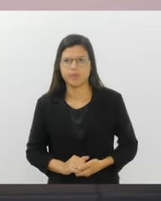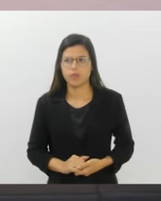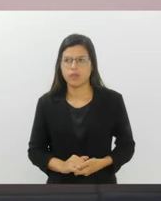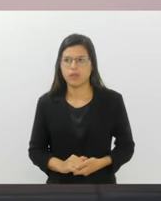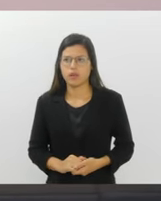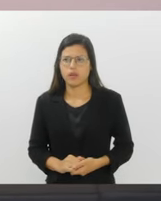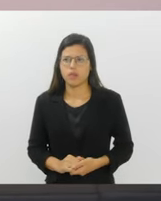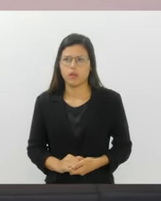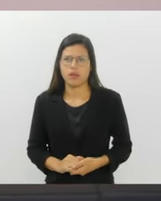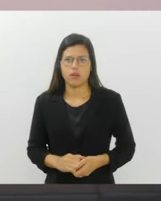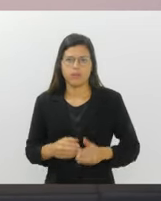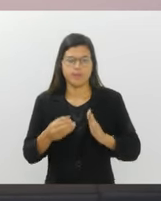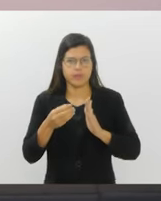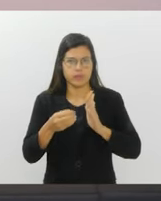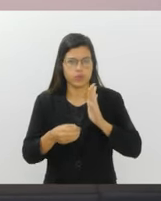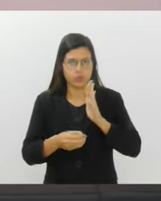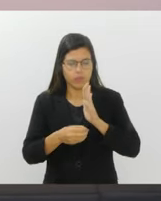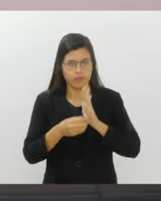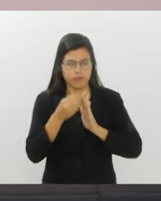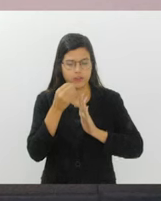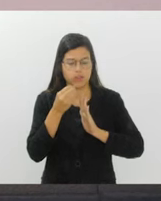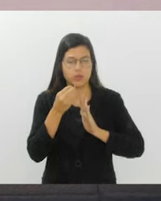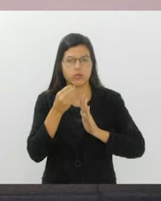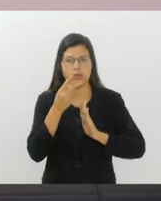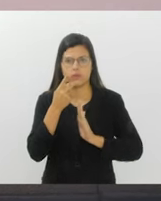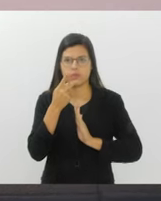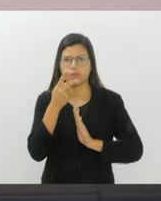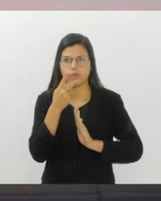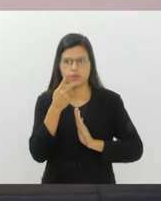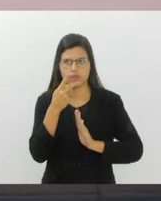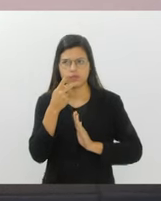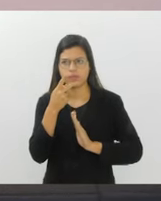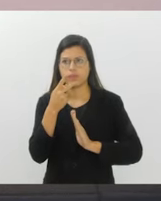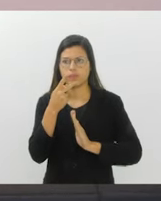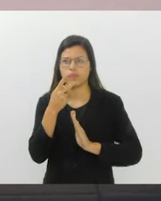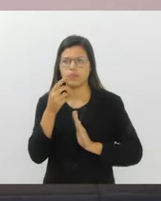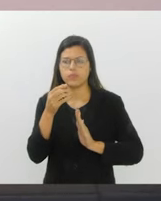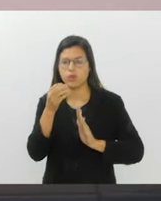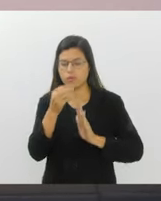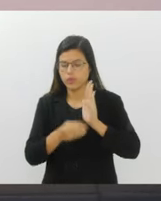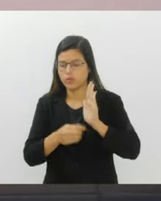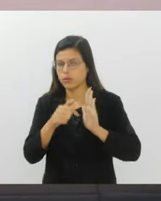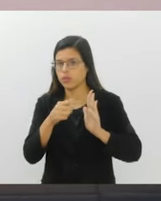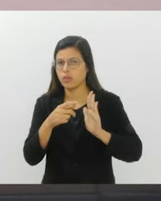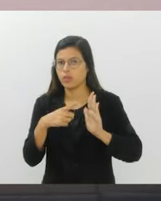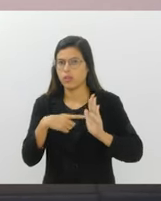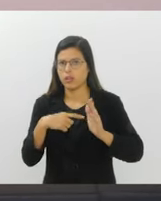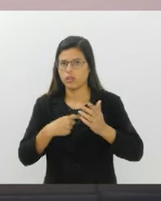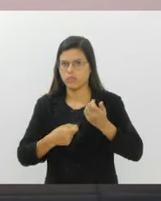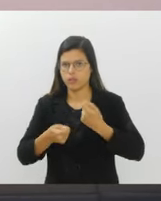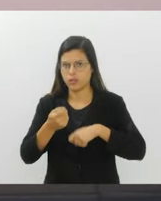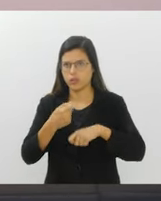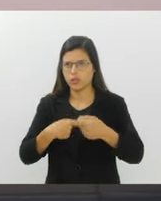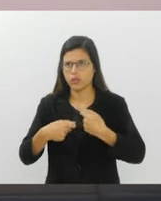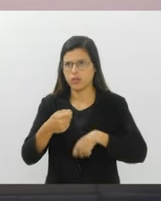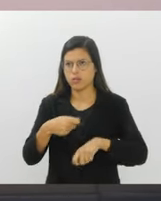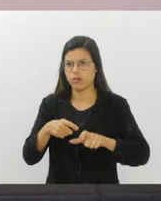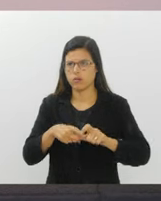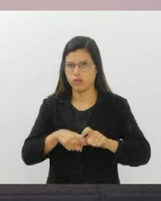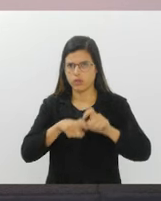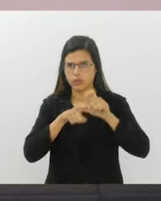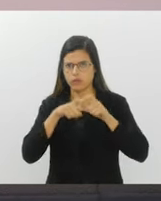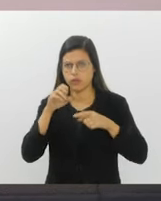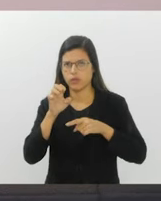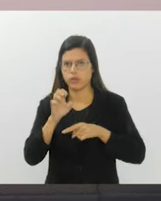E, neste ofício, eu cito claramente as negociações que nós temos da dívida do Estado.